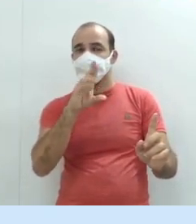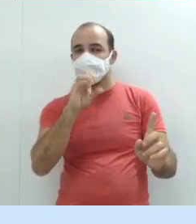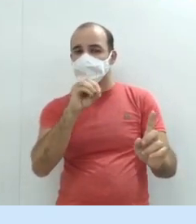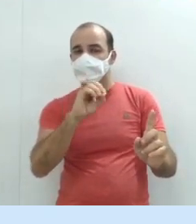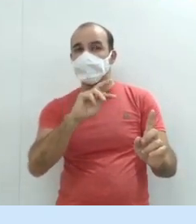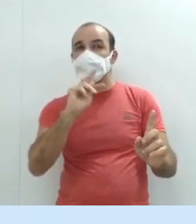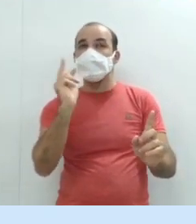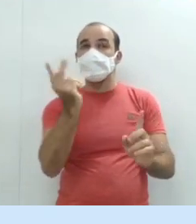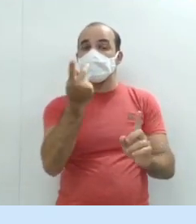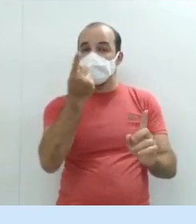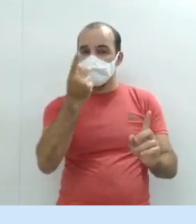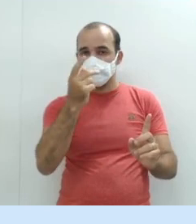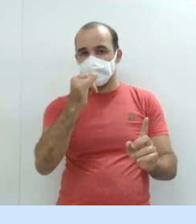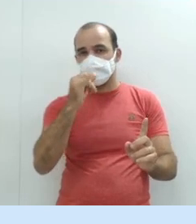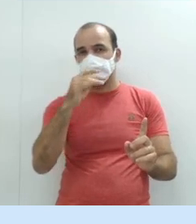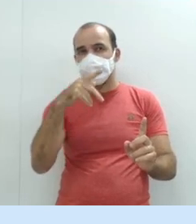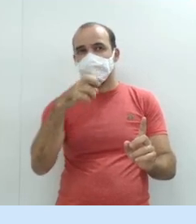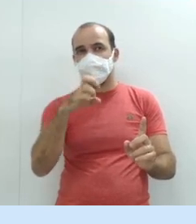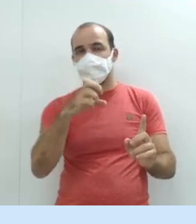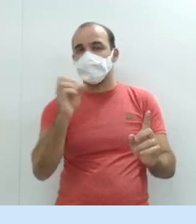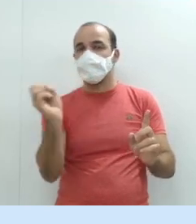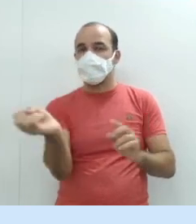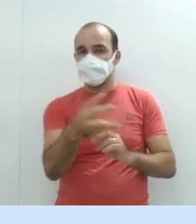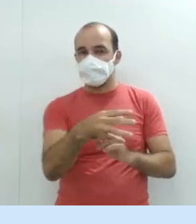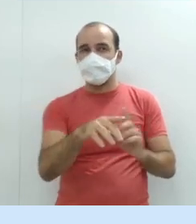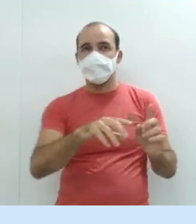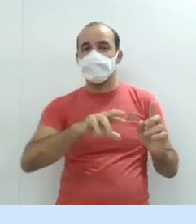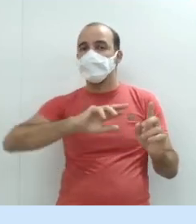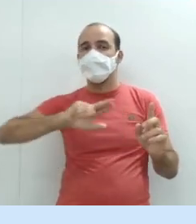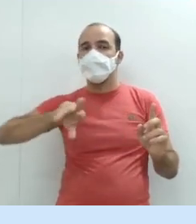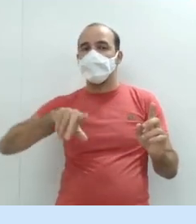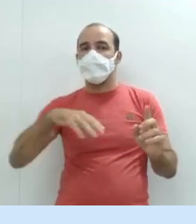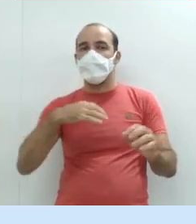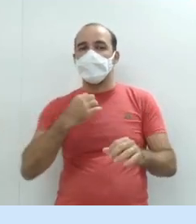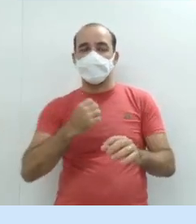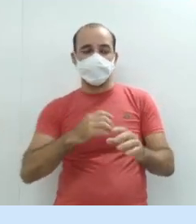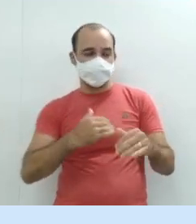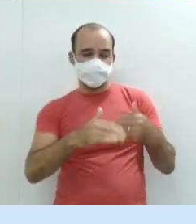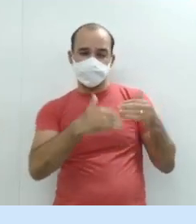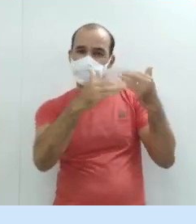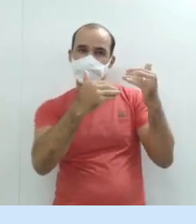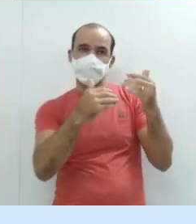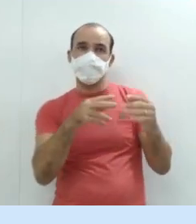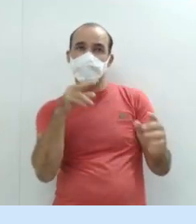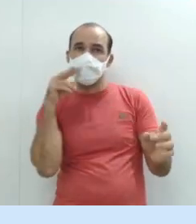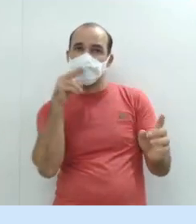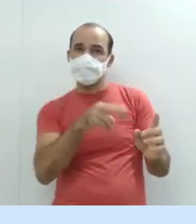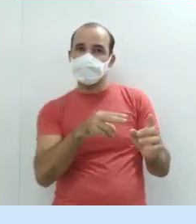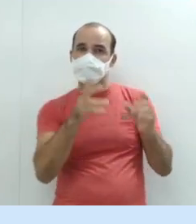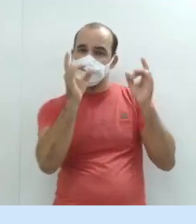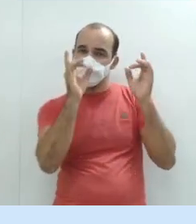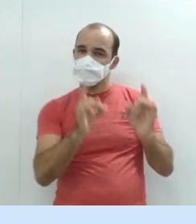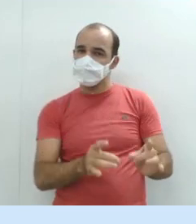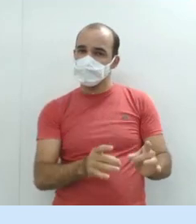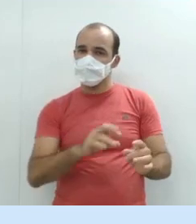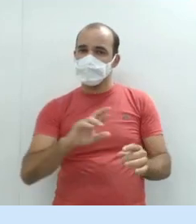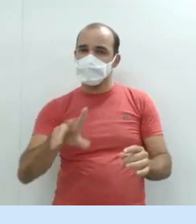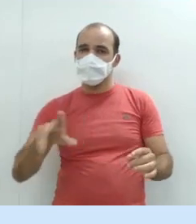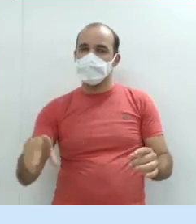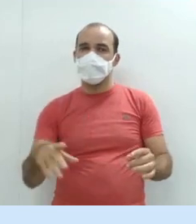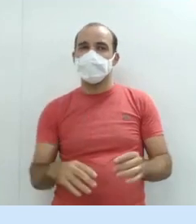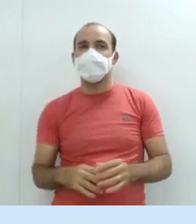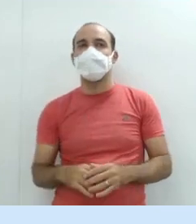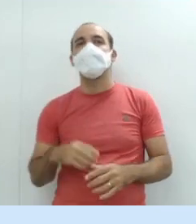está inserido, não é construído sob uma visão excepcional. Eu achei isso bem interessante, que